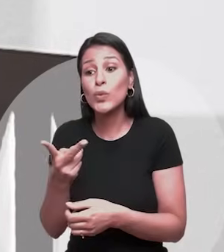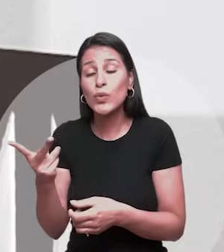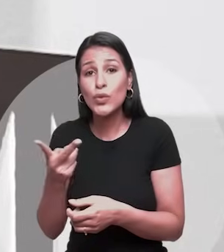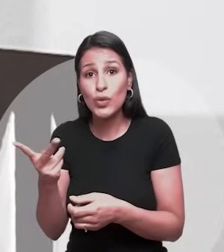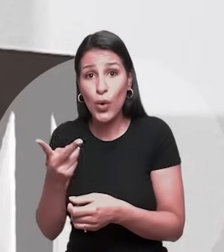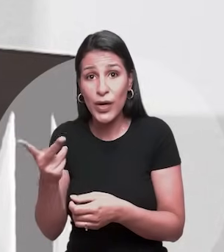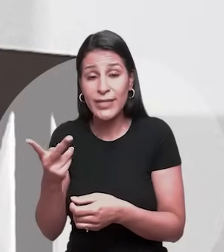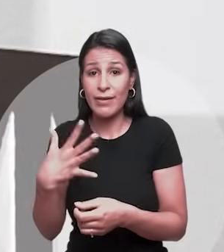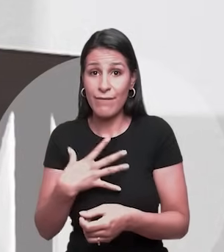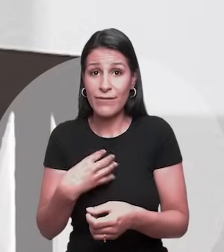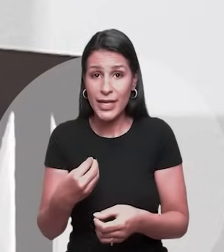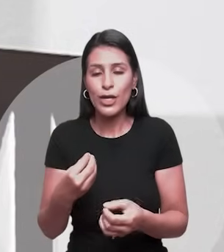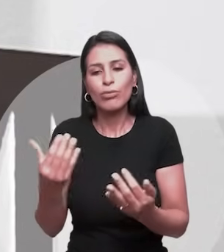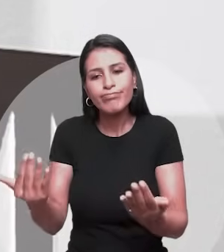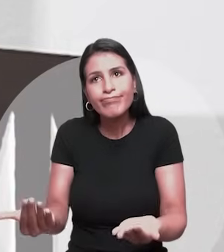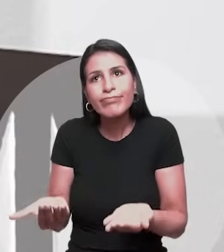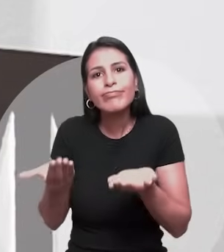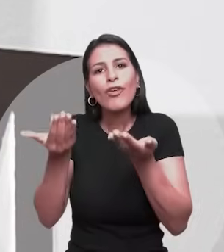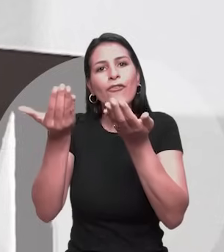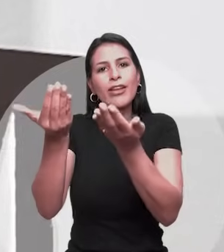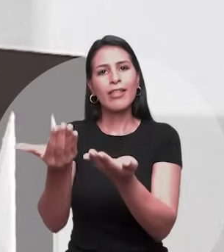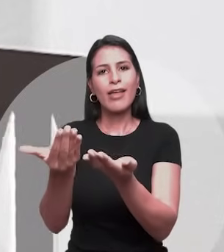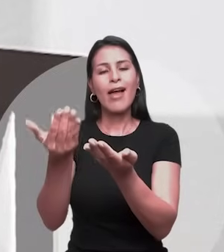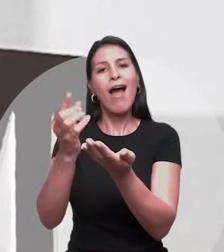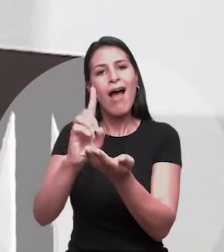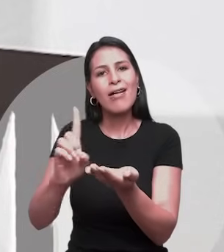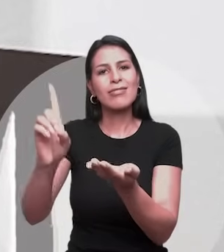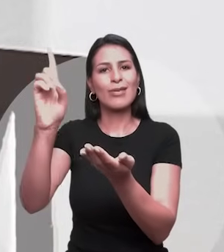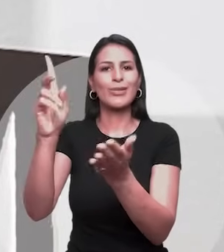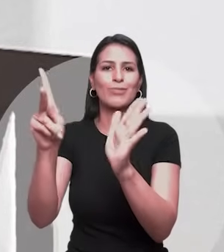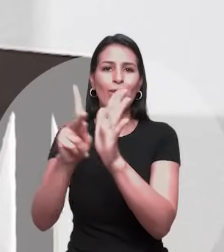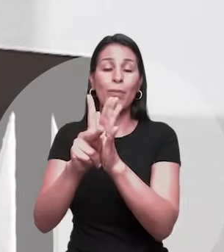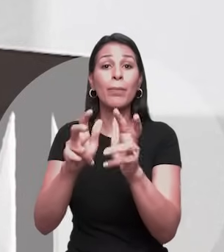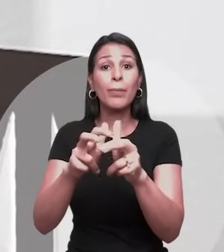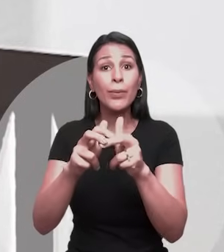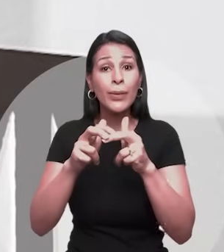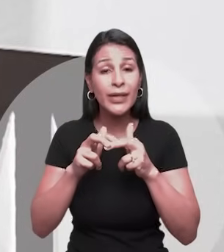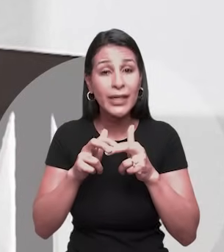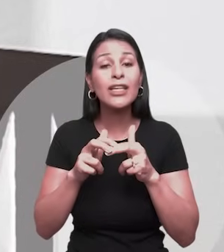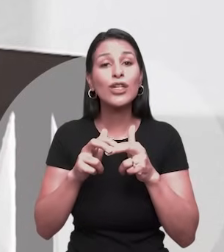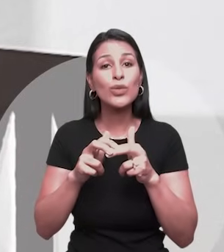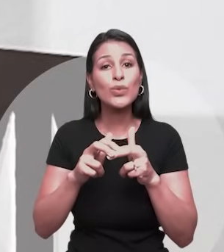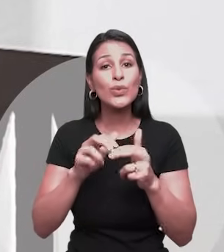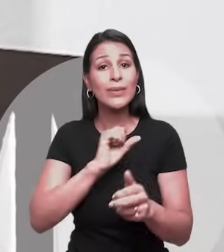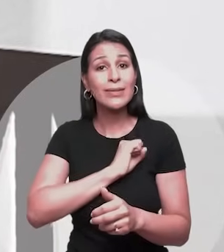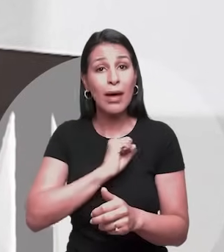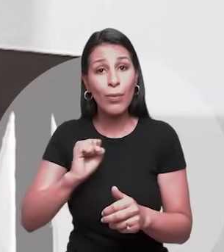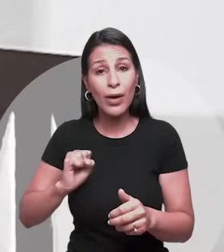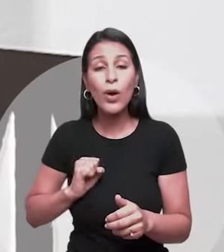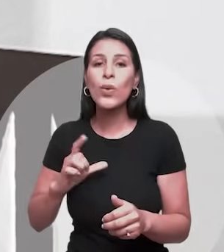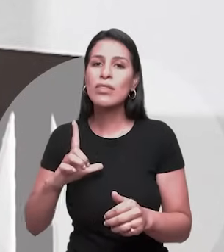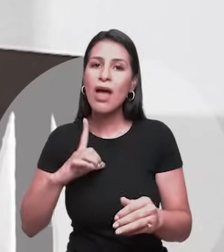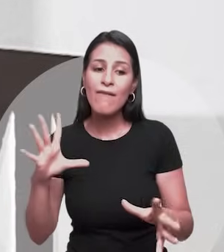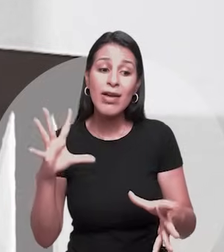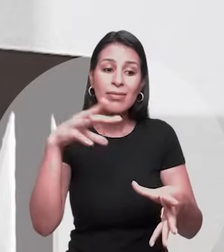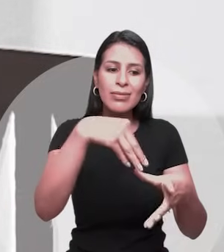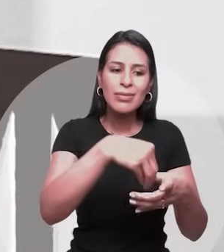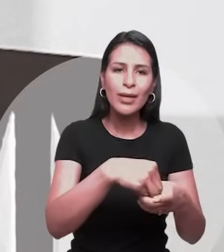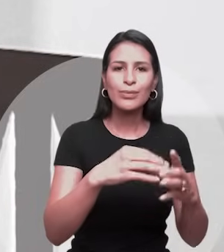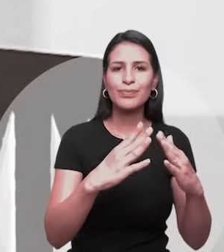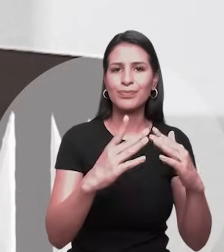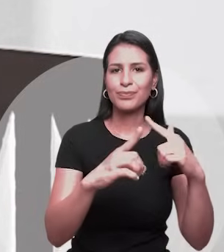consagraram para pertencer ao Senhor. Por isso estava o menino Samuel junto com Eli no